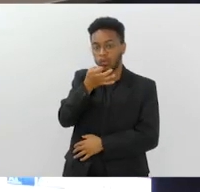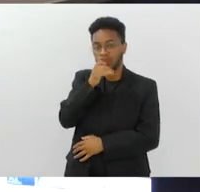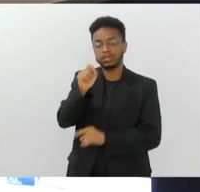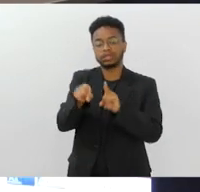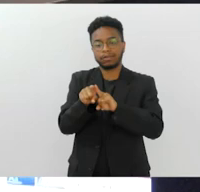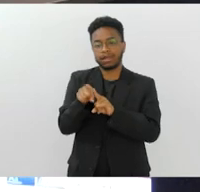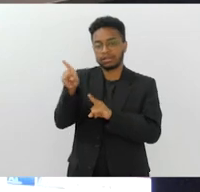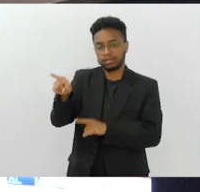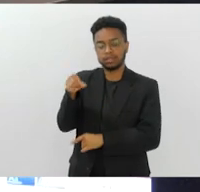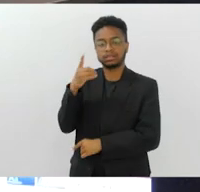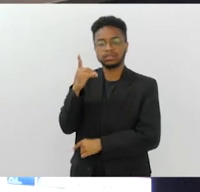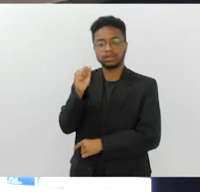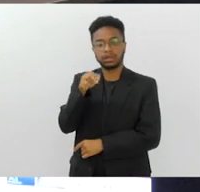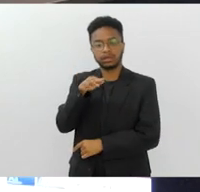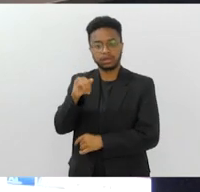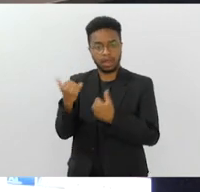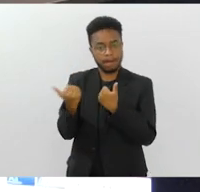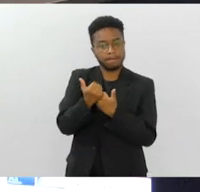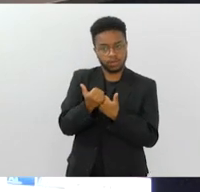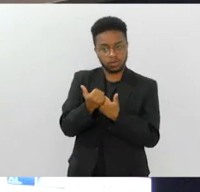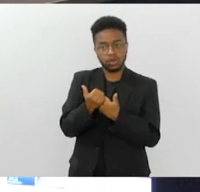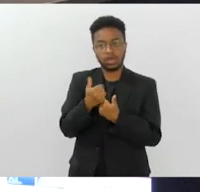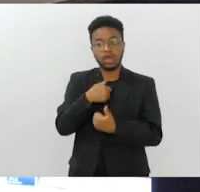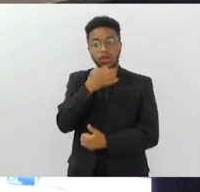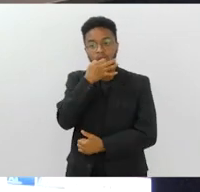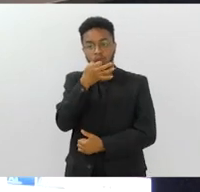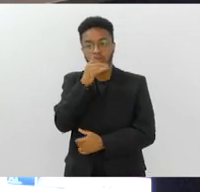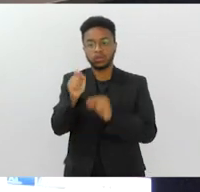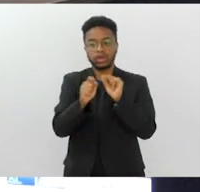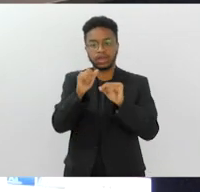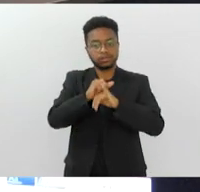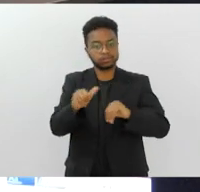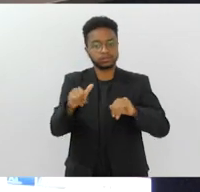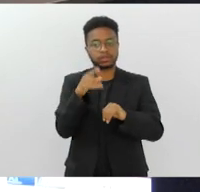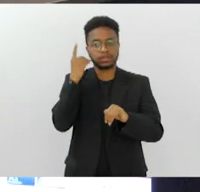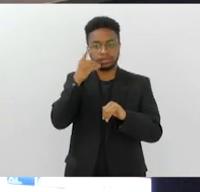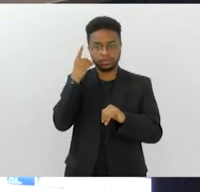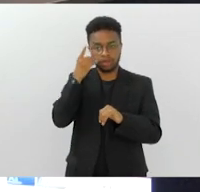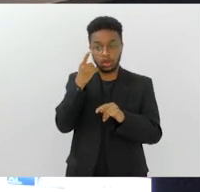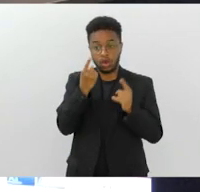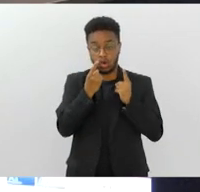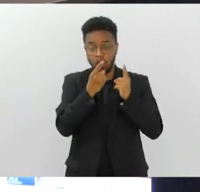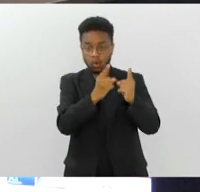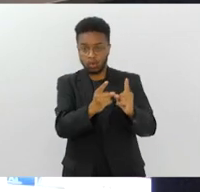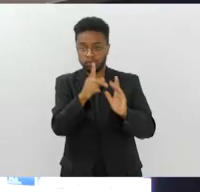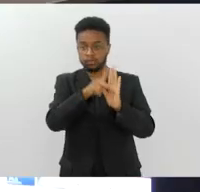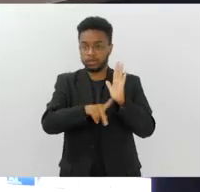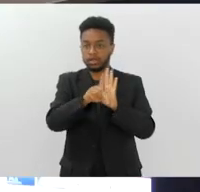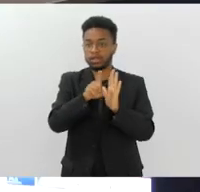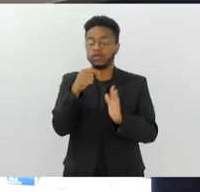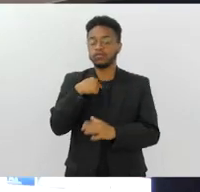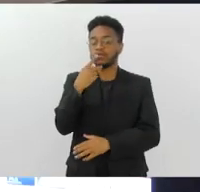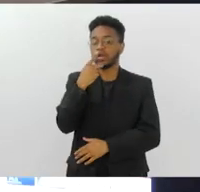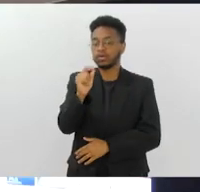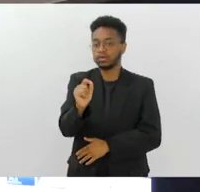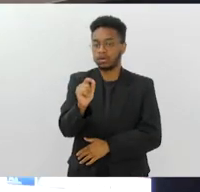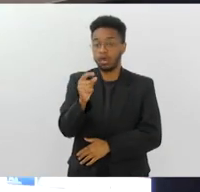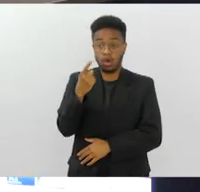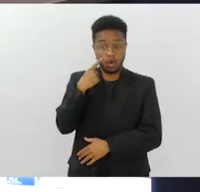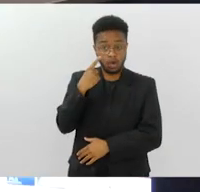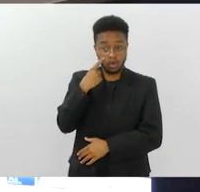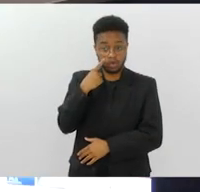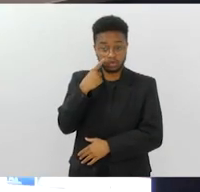apoiou fortemente eu argumentei com os deputados que eram contra o projeto diz vem cá não